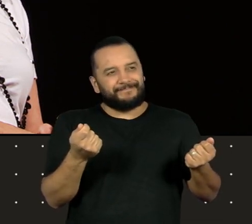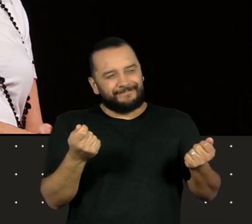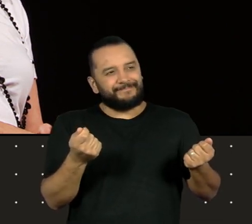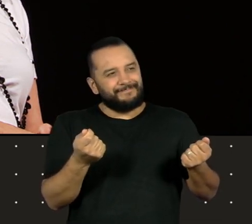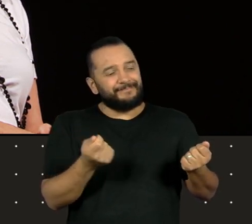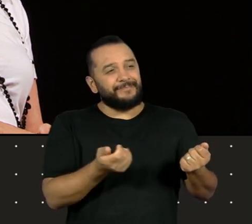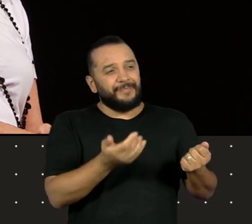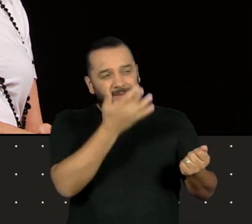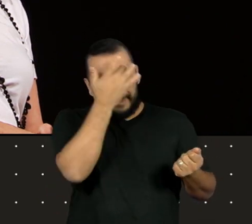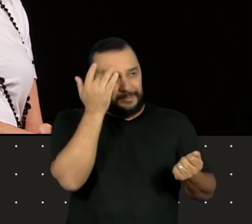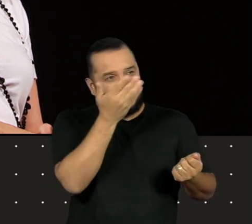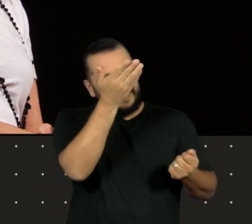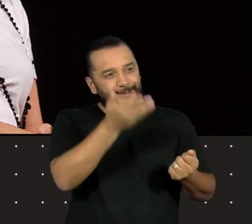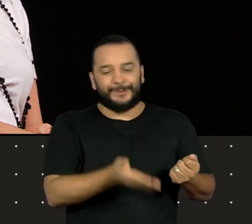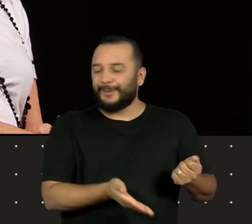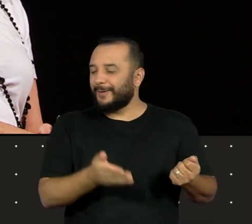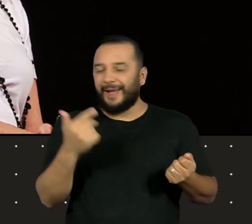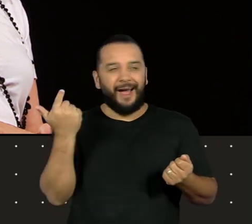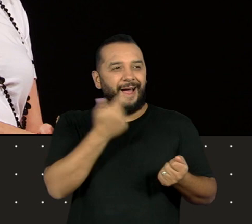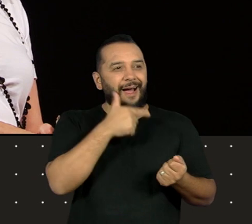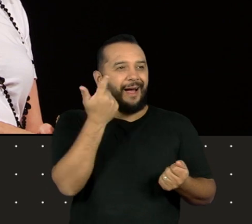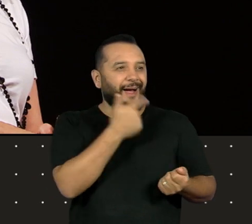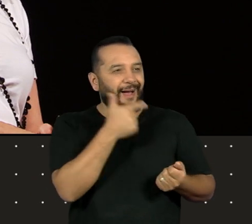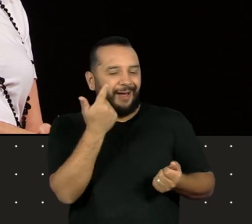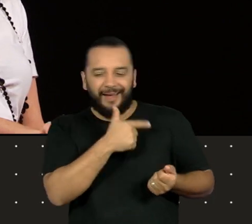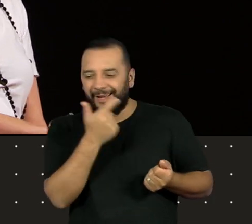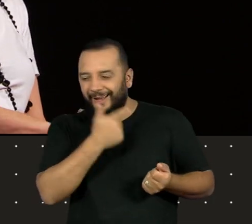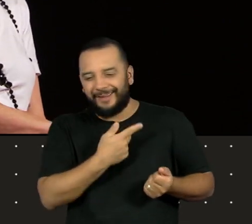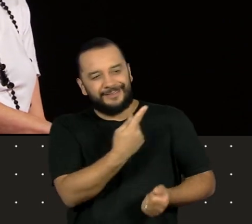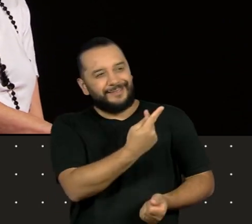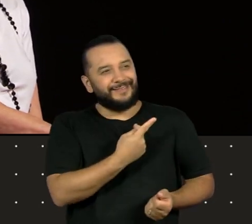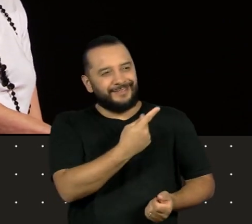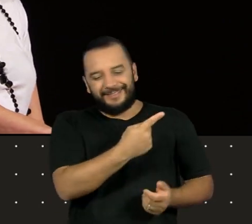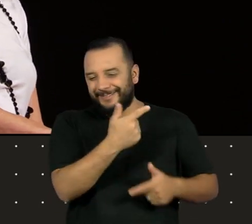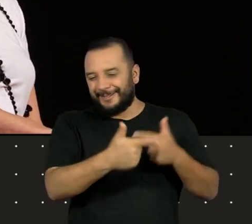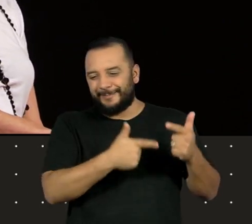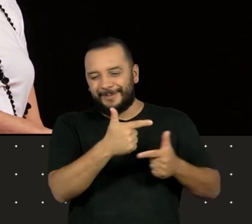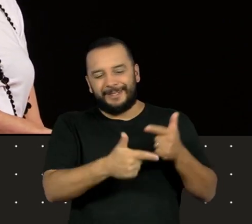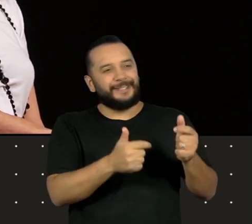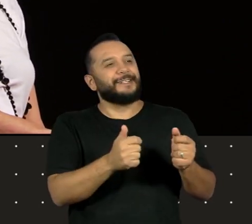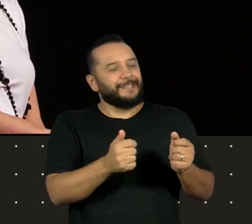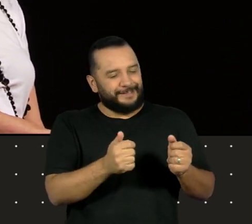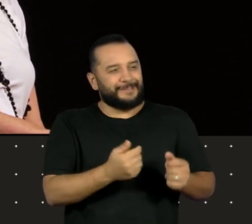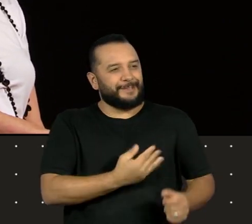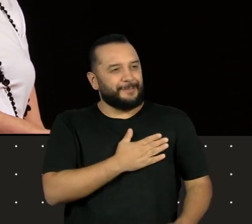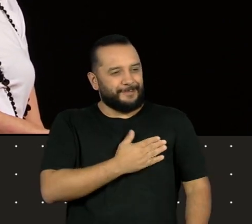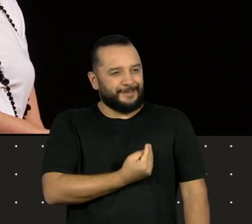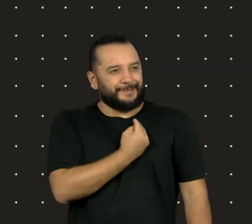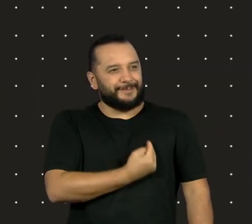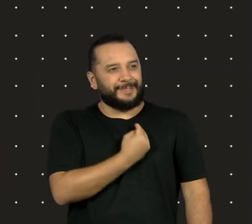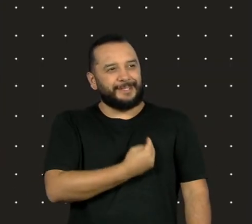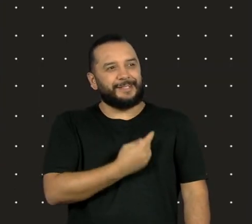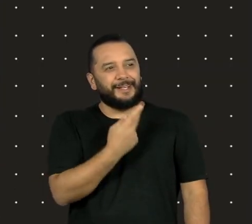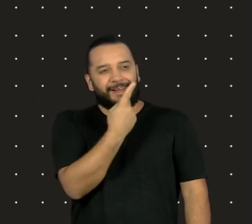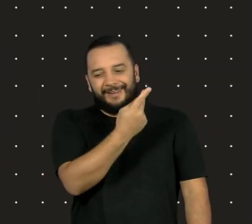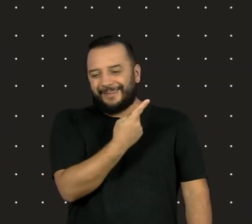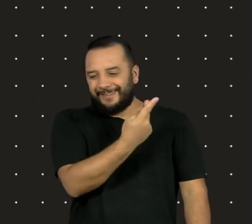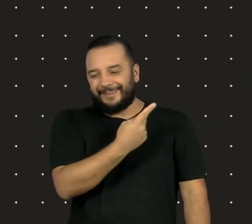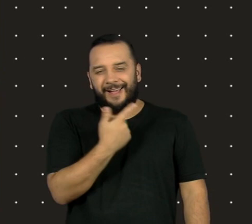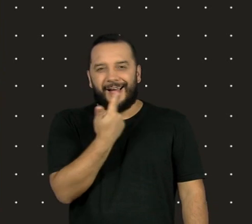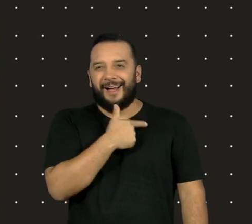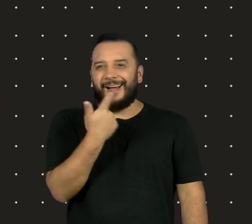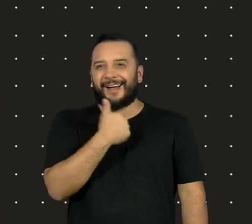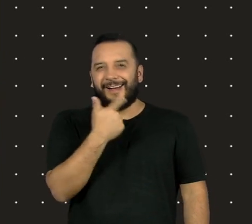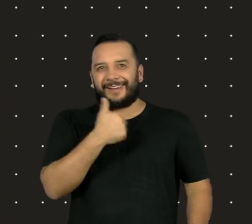e uma das pessoas mais divertidas com que eu já trabalhei em toda a minha vida. A gente deu muita, mas muita risada em As